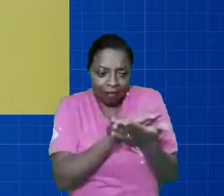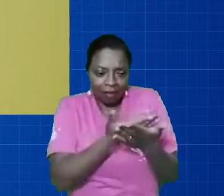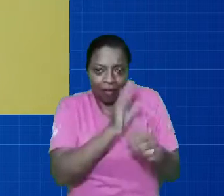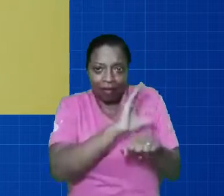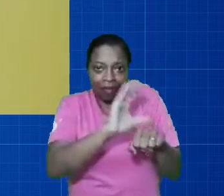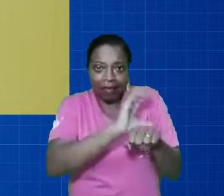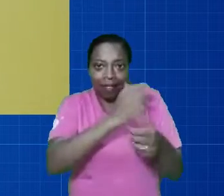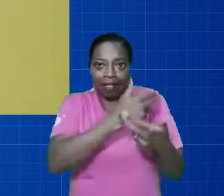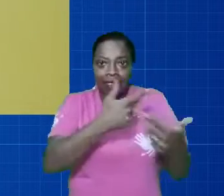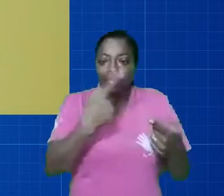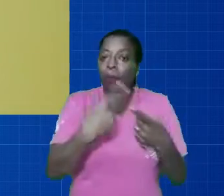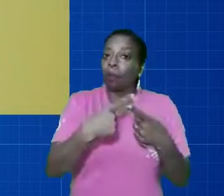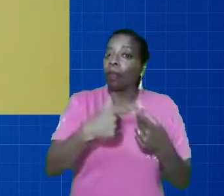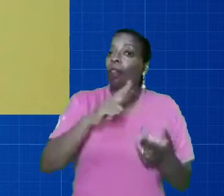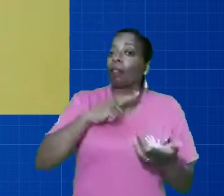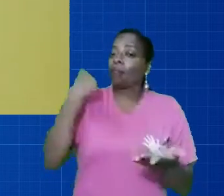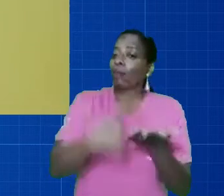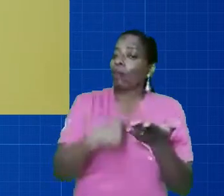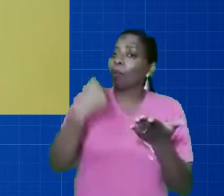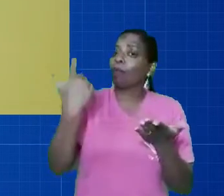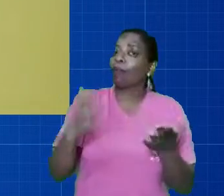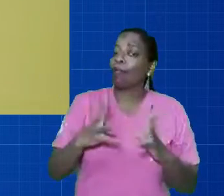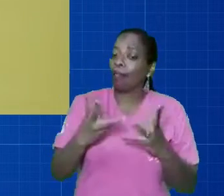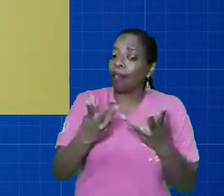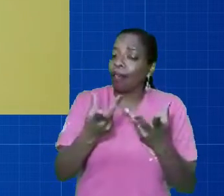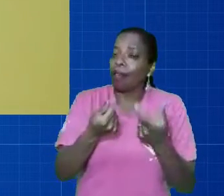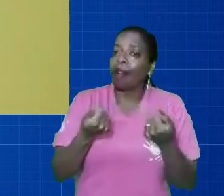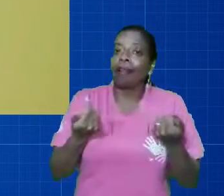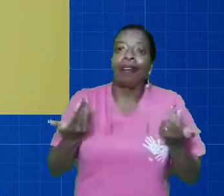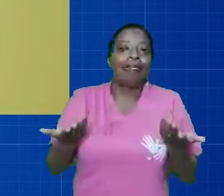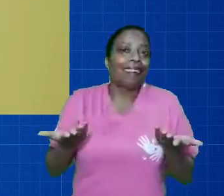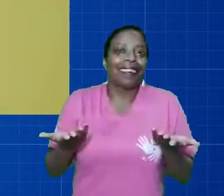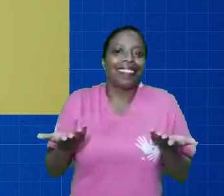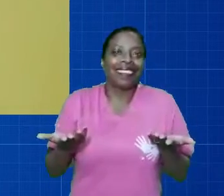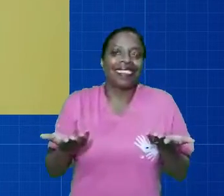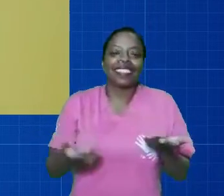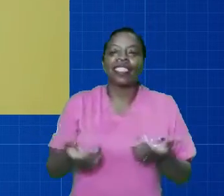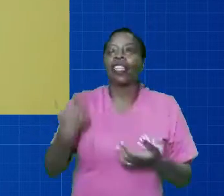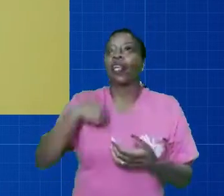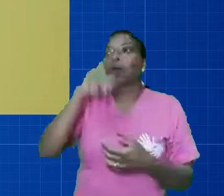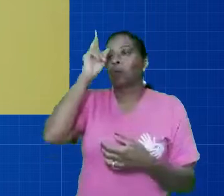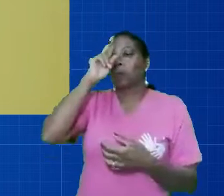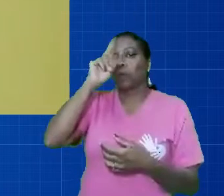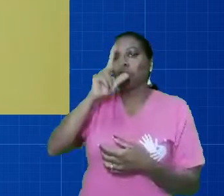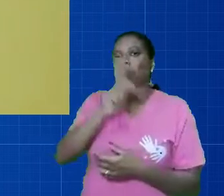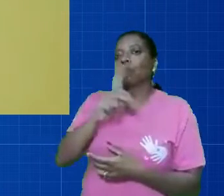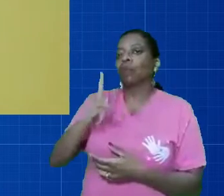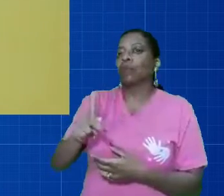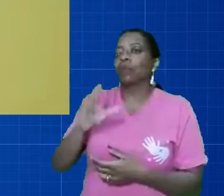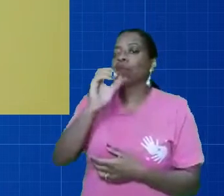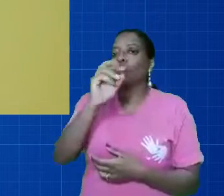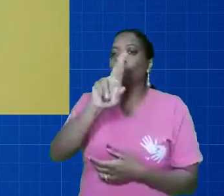qualidade, né? Então, quando o professor Orivaldo foi secretário de educação,